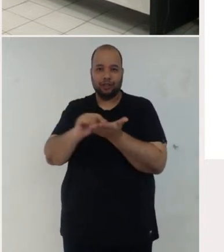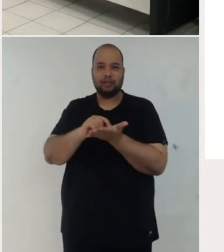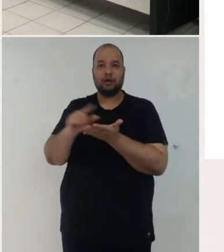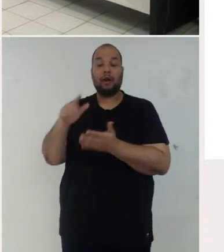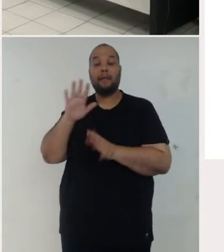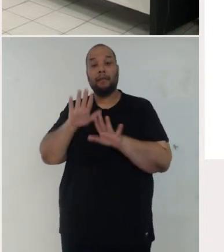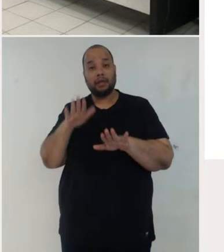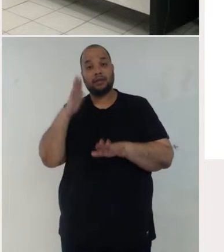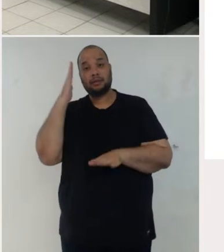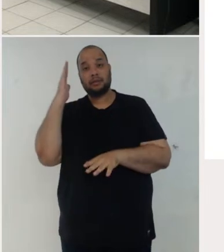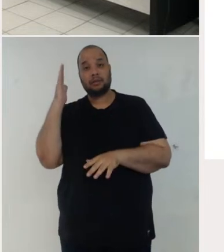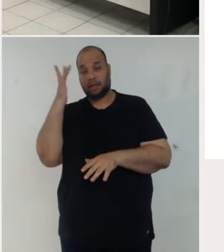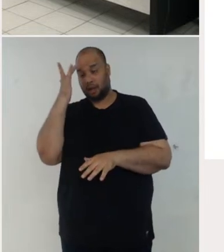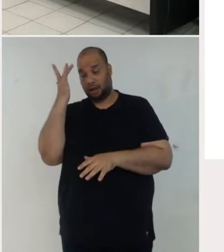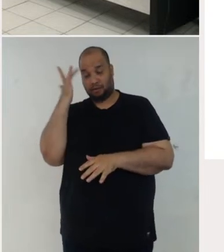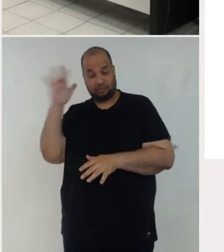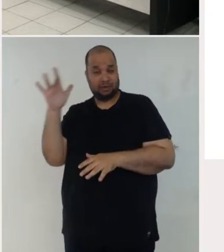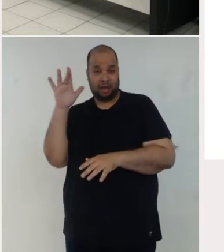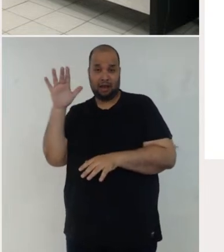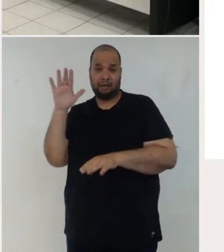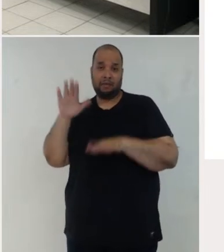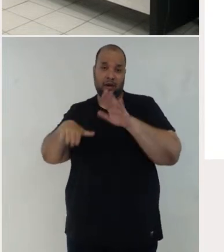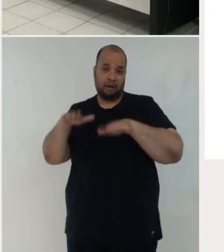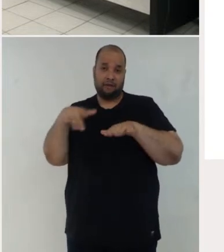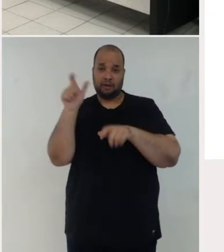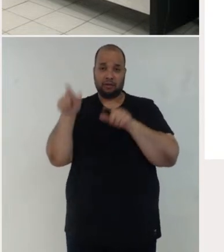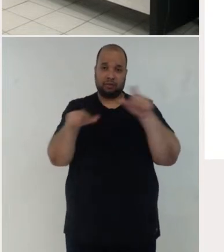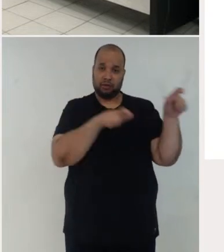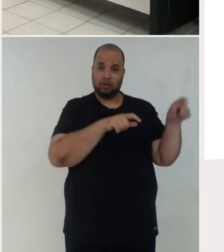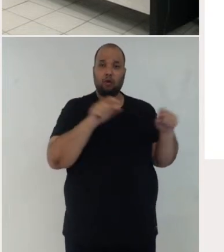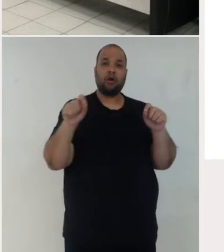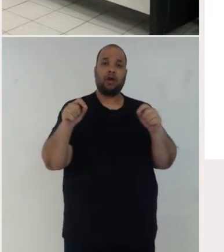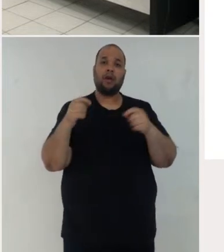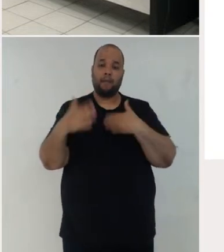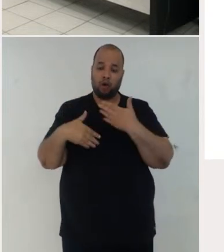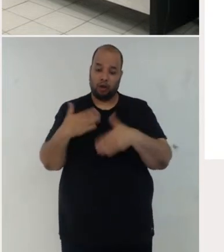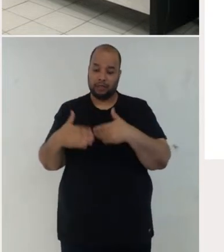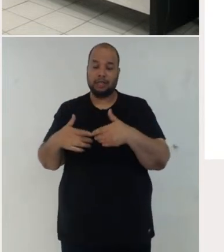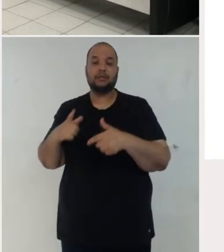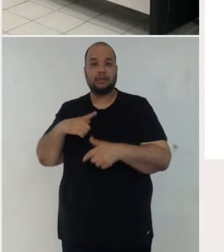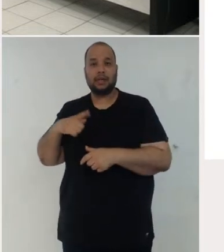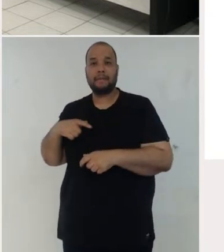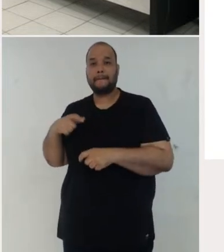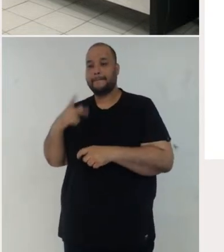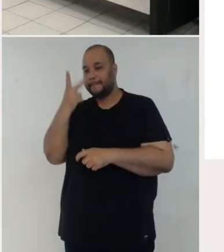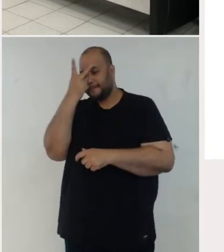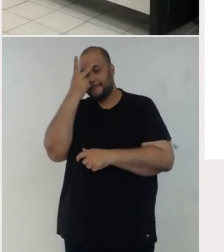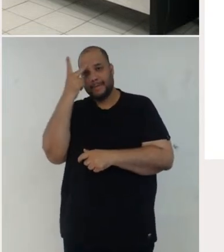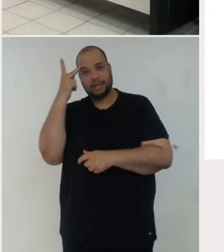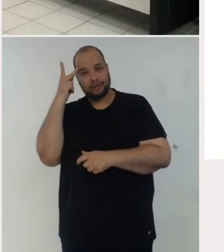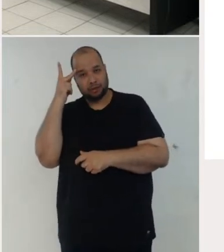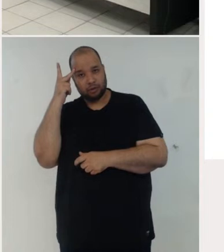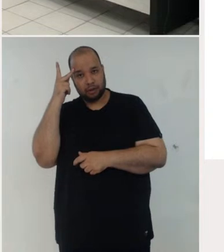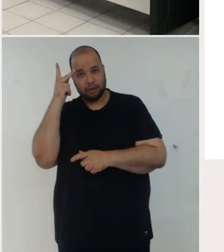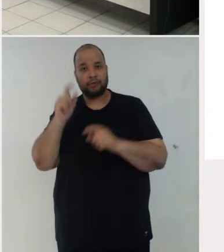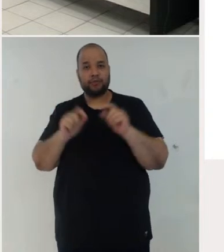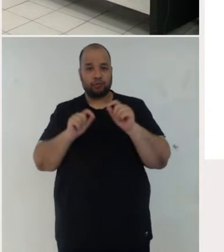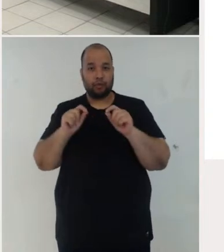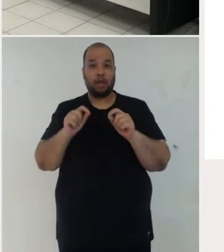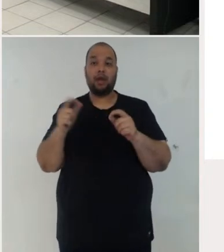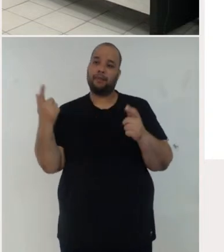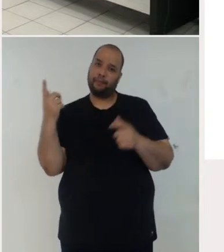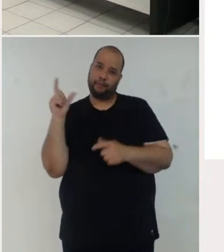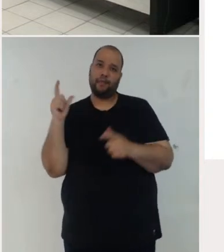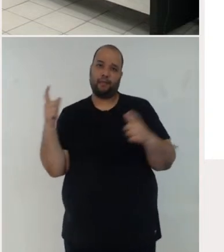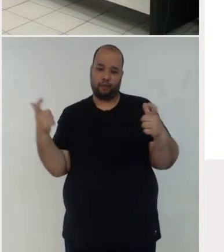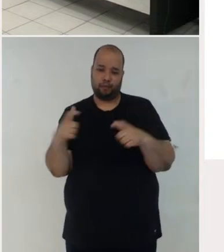sabem que esse processo depende de pessoas e essas pessoas são poucas.